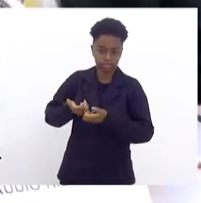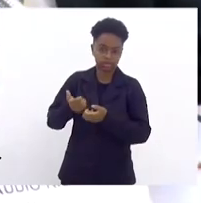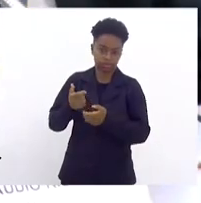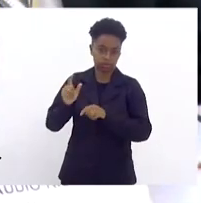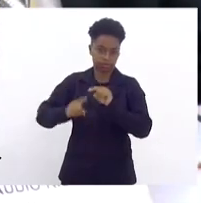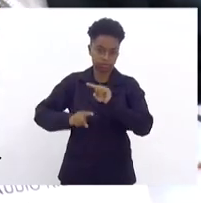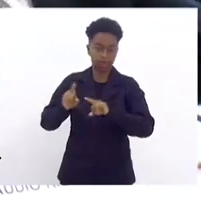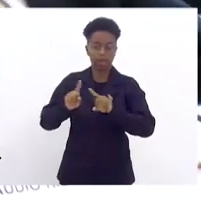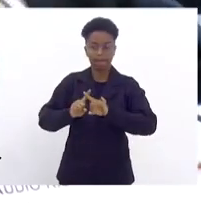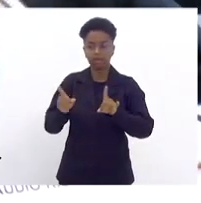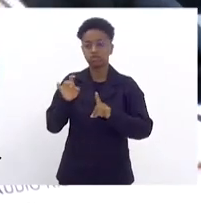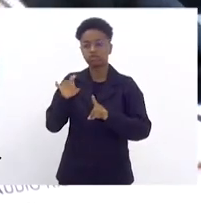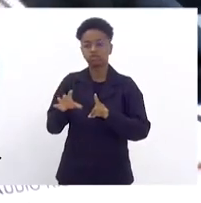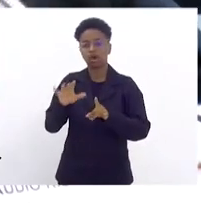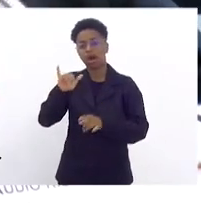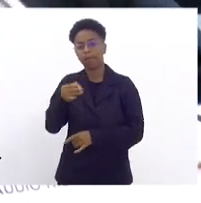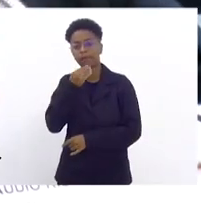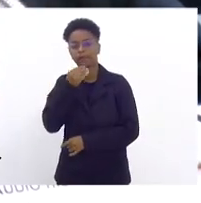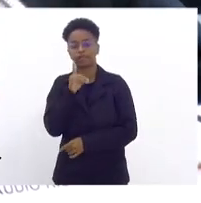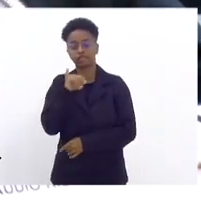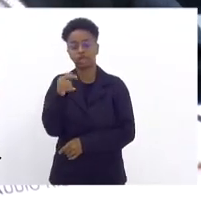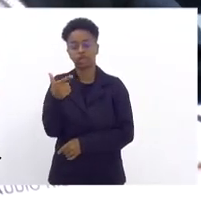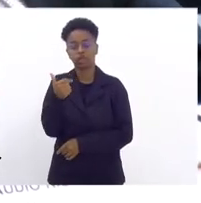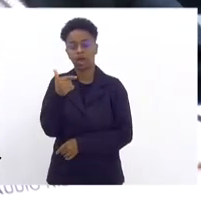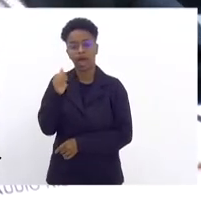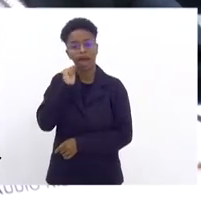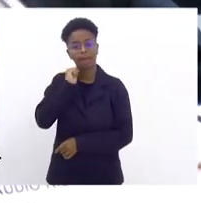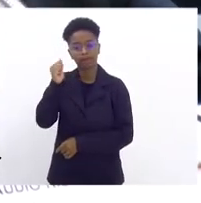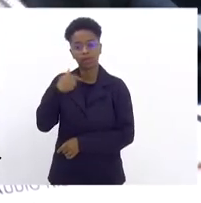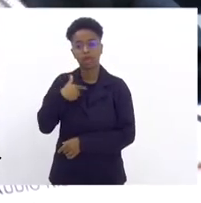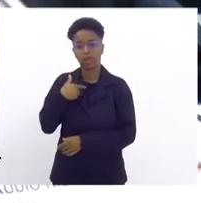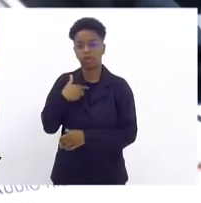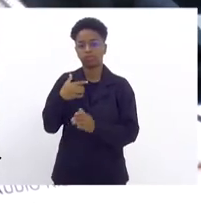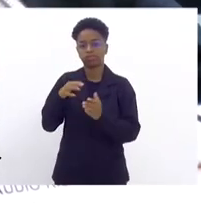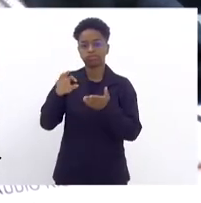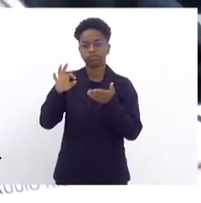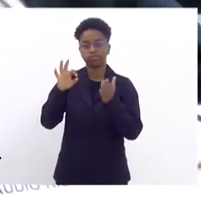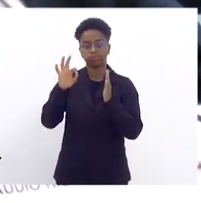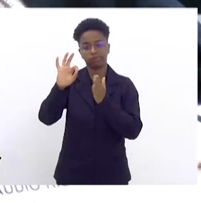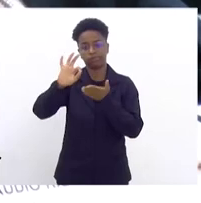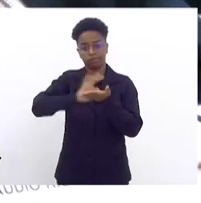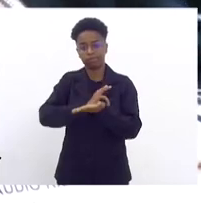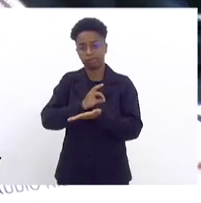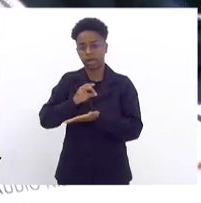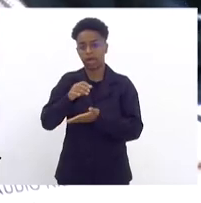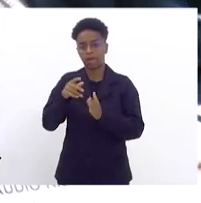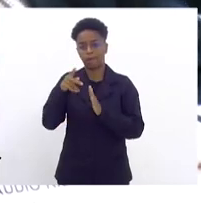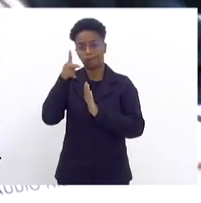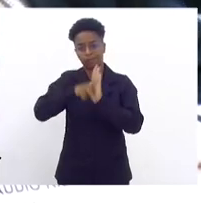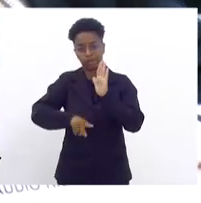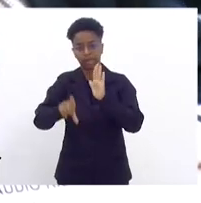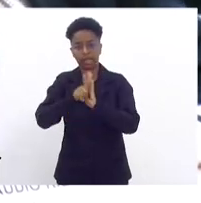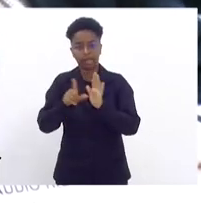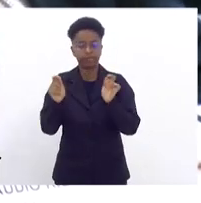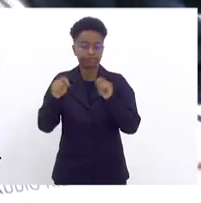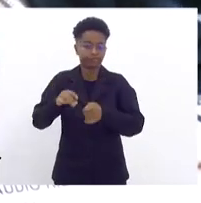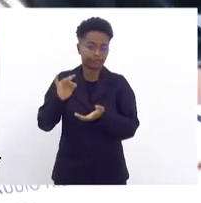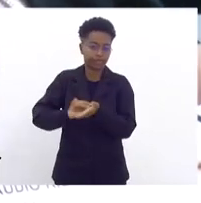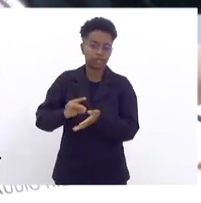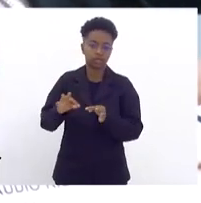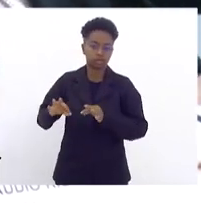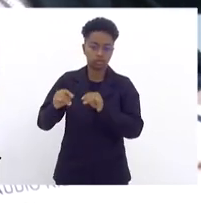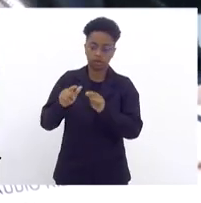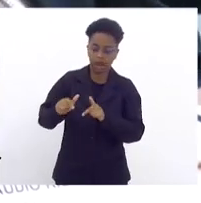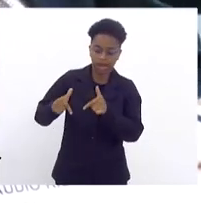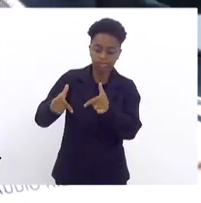esse gancho que é o dia 12 de Abril protocolei esse prédio de lei aqui que de fato todos agentes públicos né no